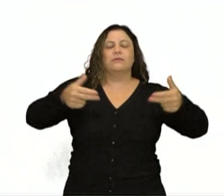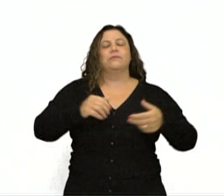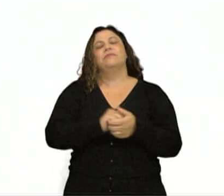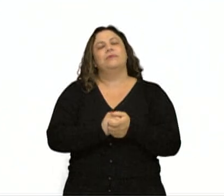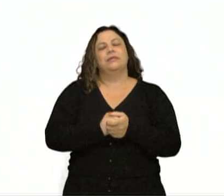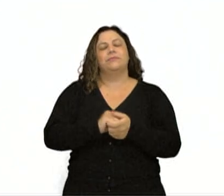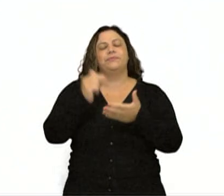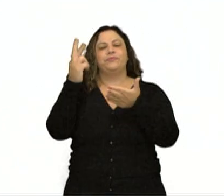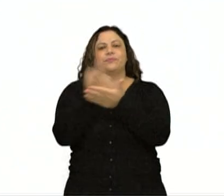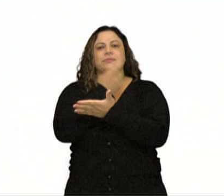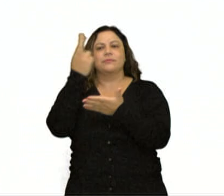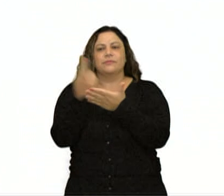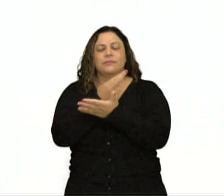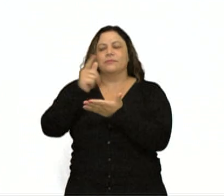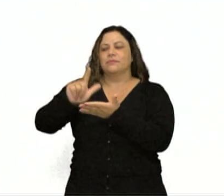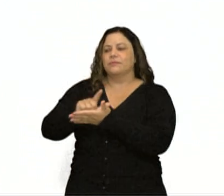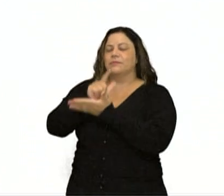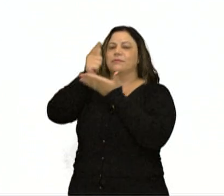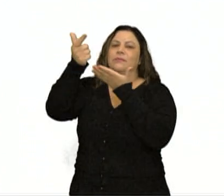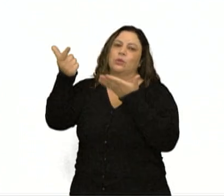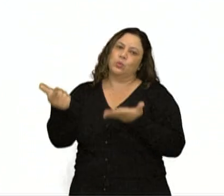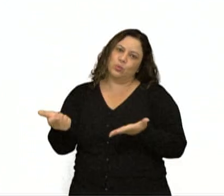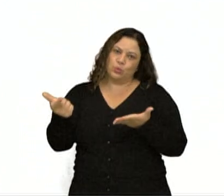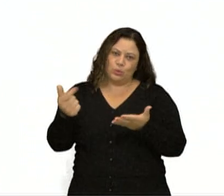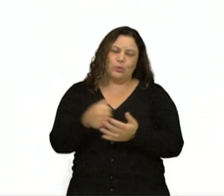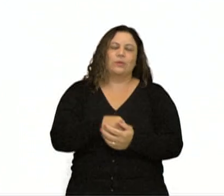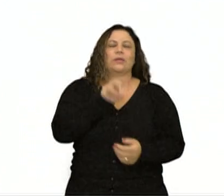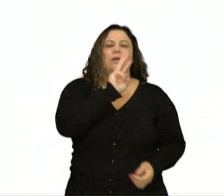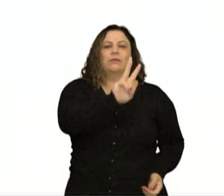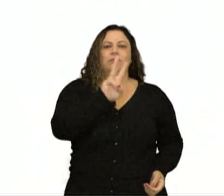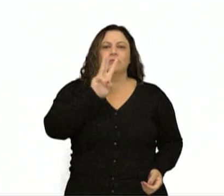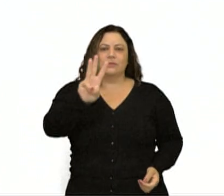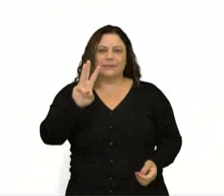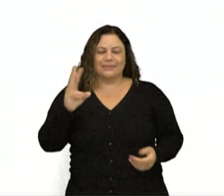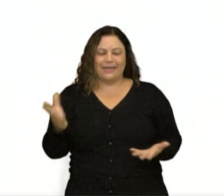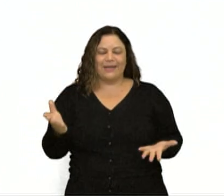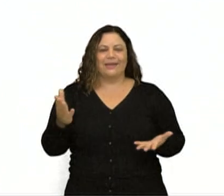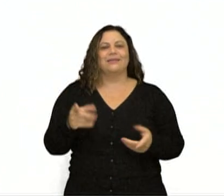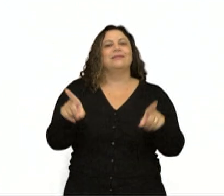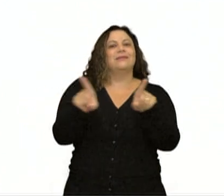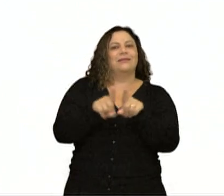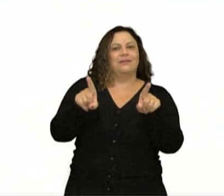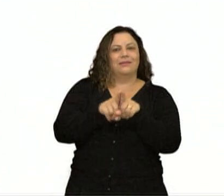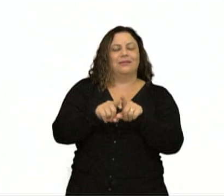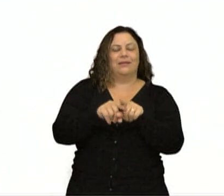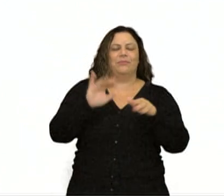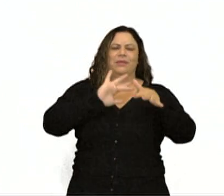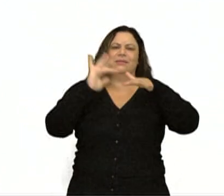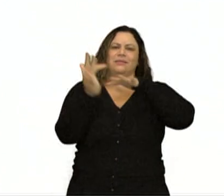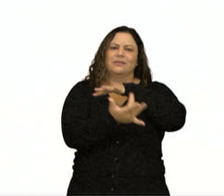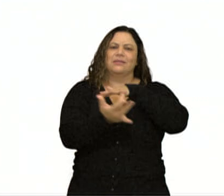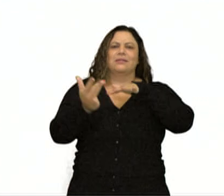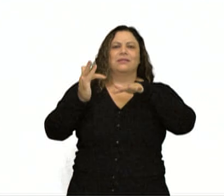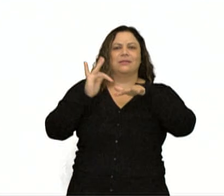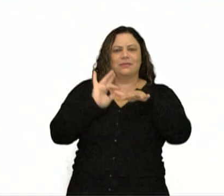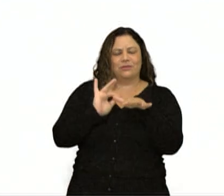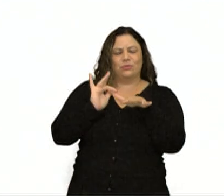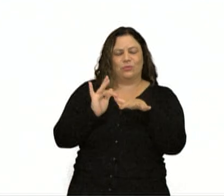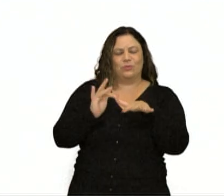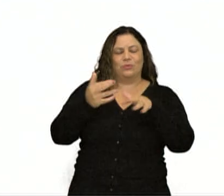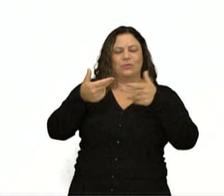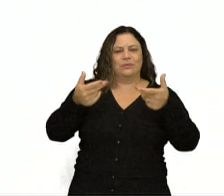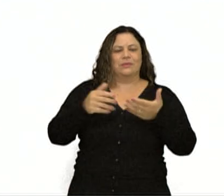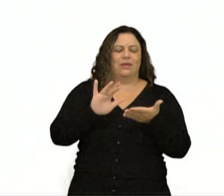nas revistas, nos jornais, nos sites, inclusive nas suas redes sociais, você recebe lá no